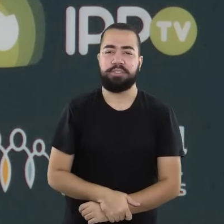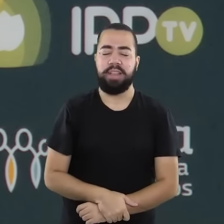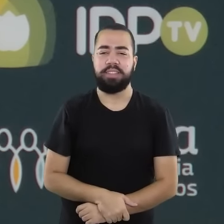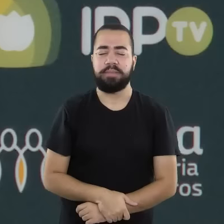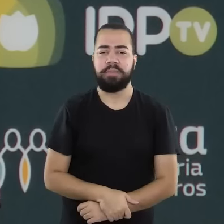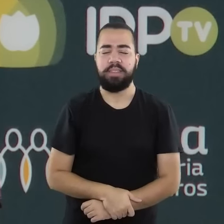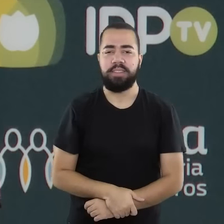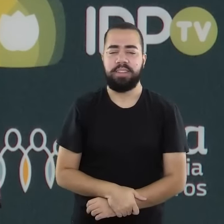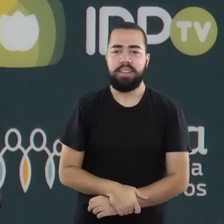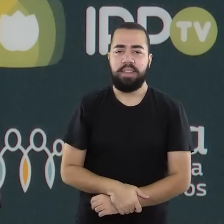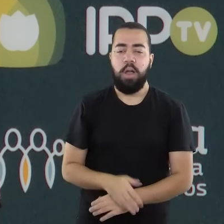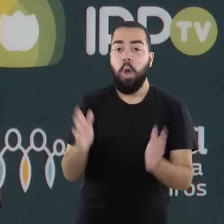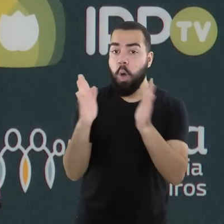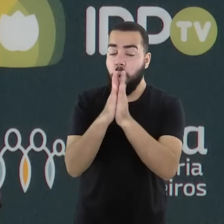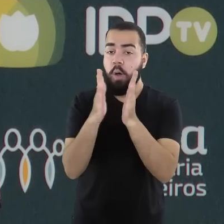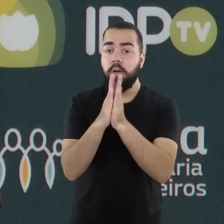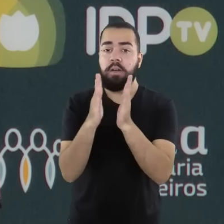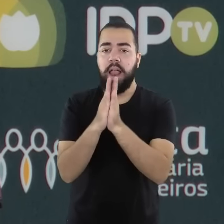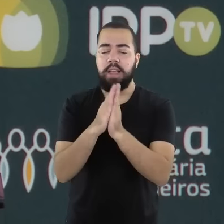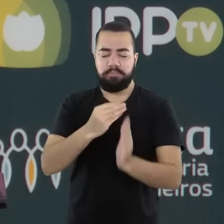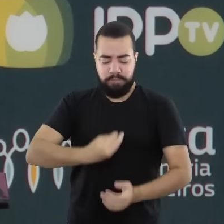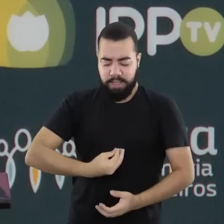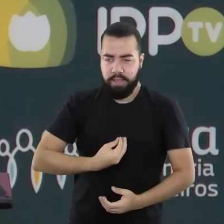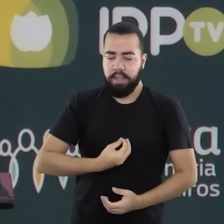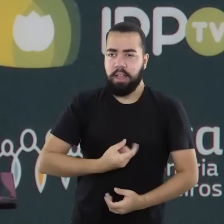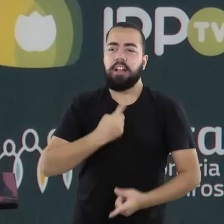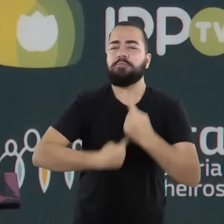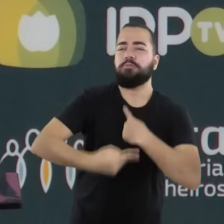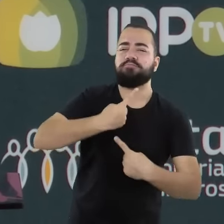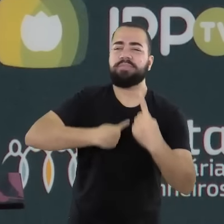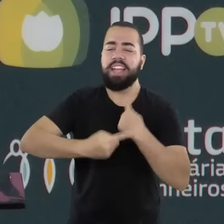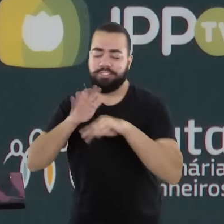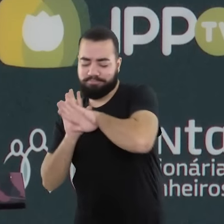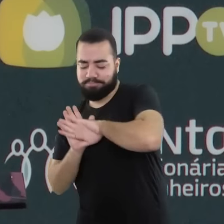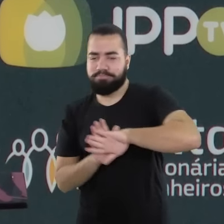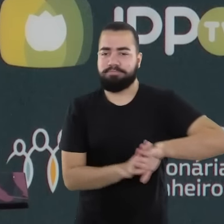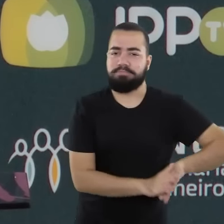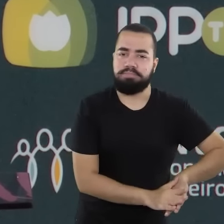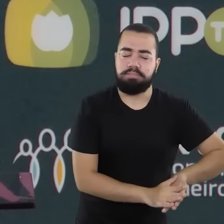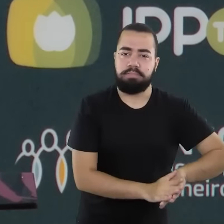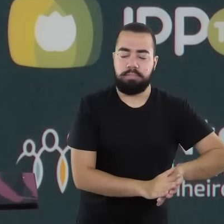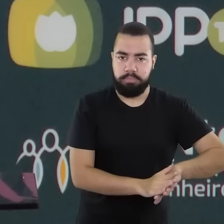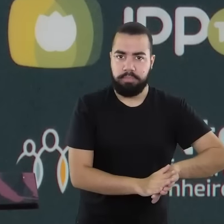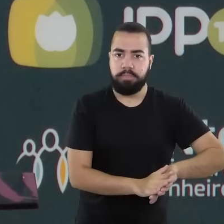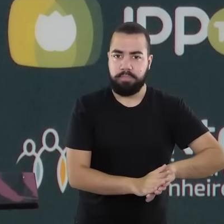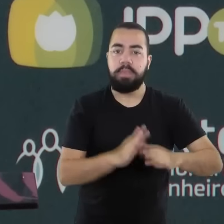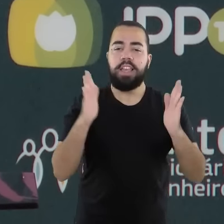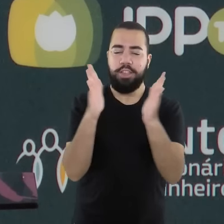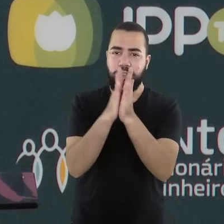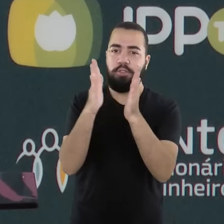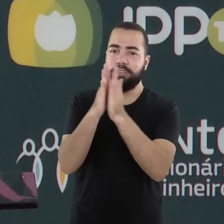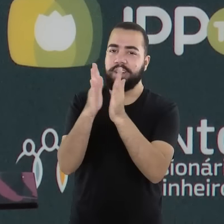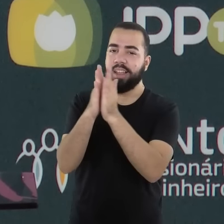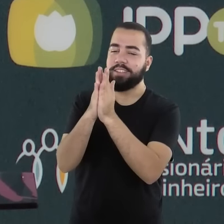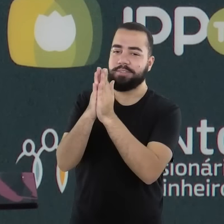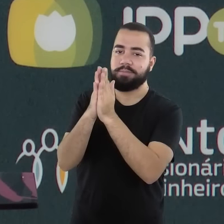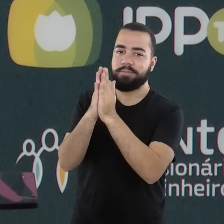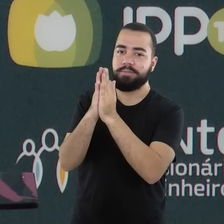Orar é renunciar à sua própria vontade, à sua própria competência, ao seu próprio saber.